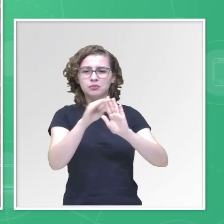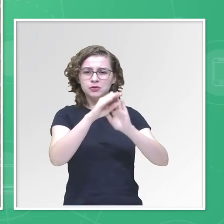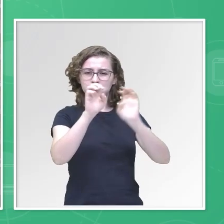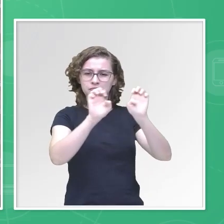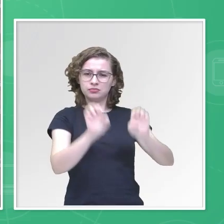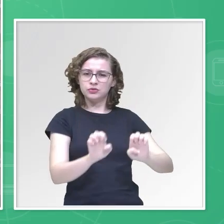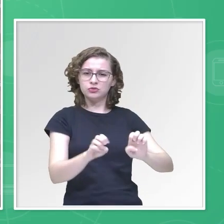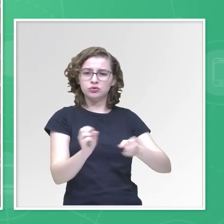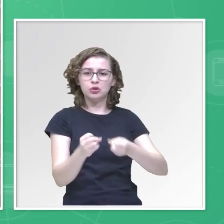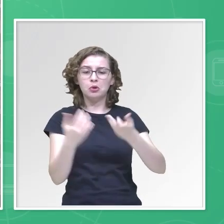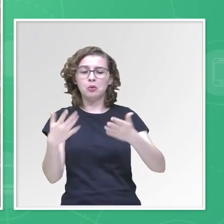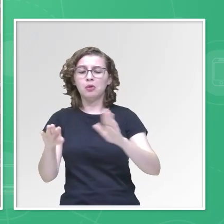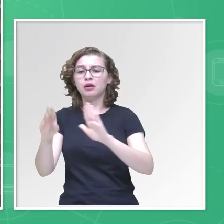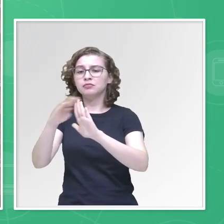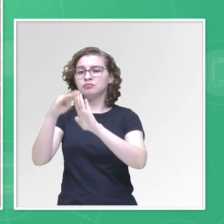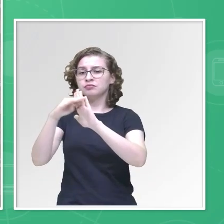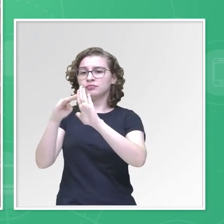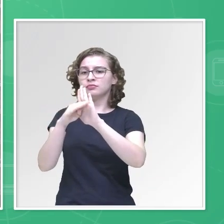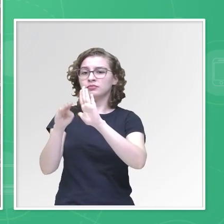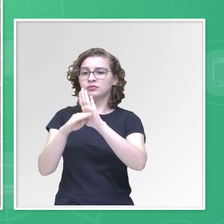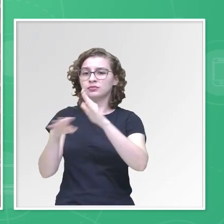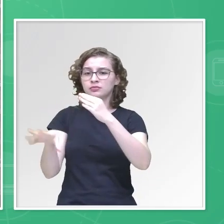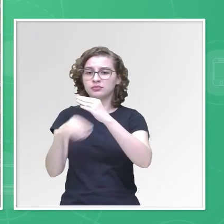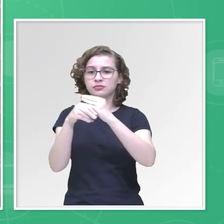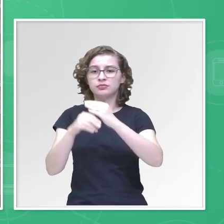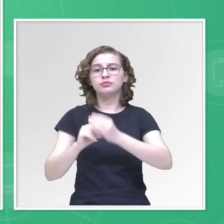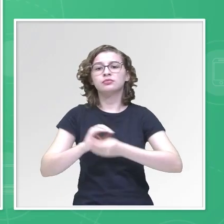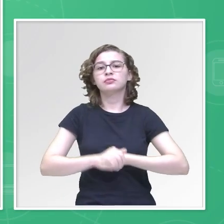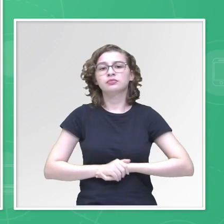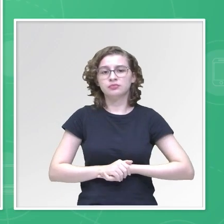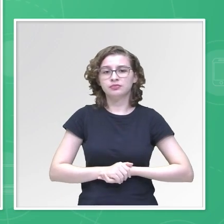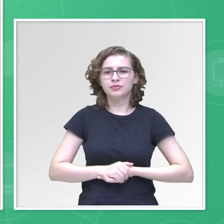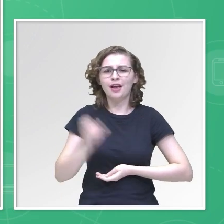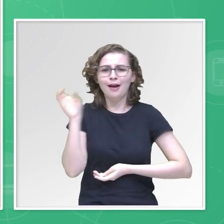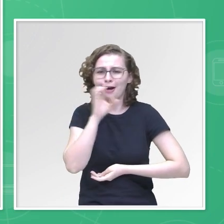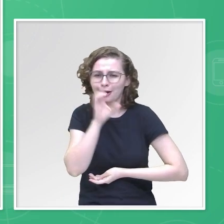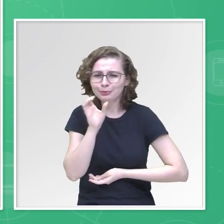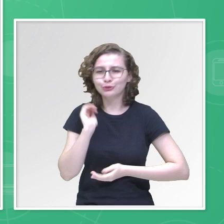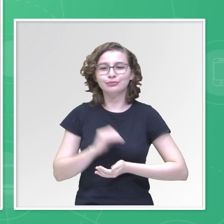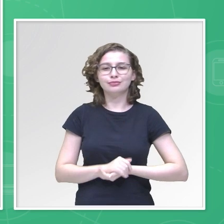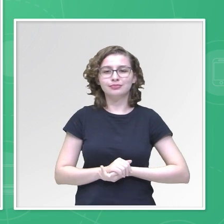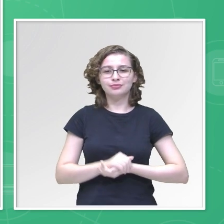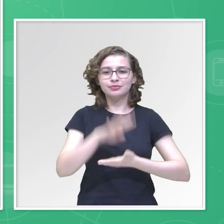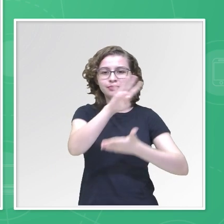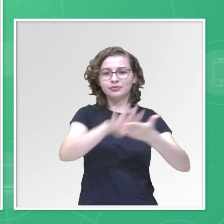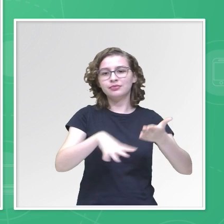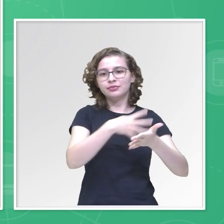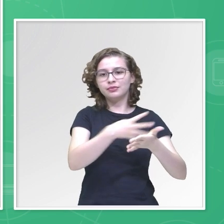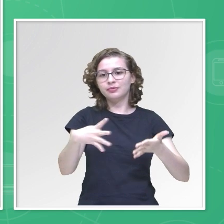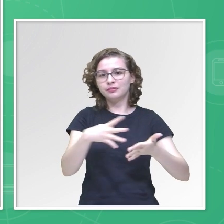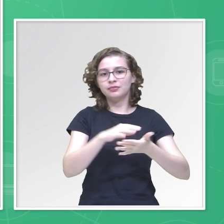quais são os seus elementos constitutivos vamos lá rapidinho só para você ver aqui temos então